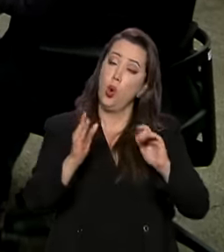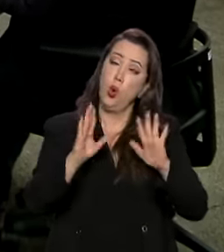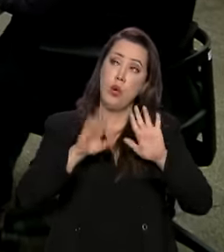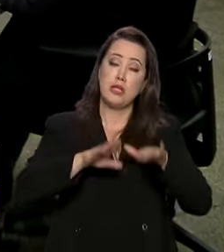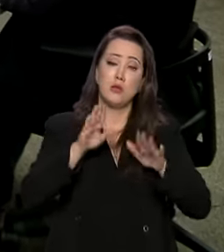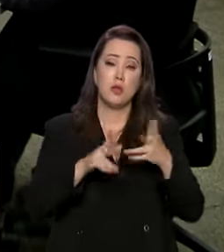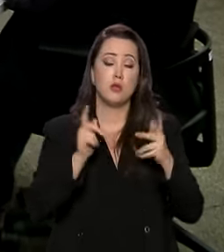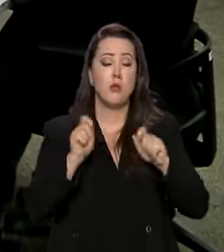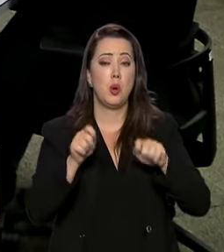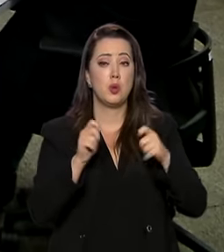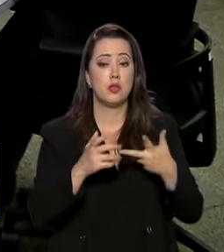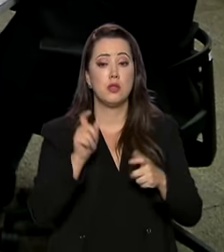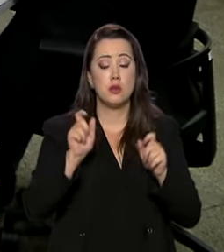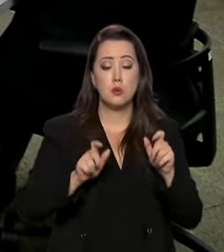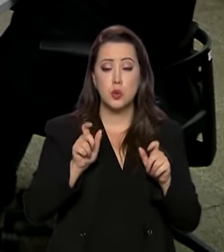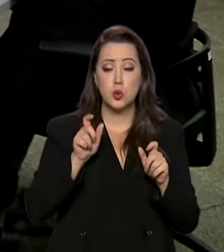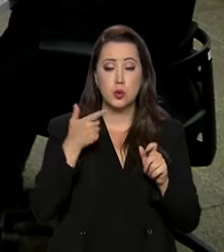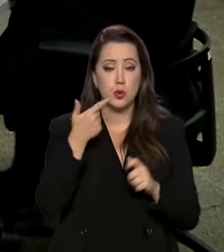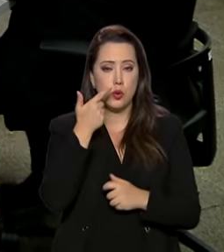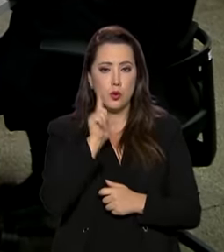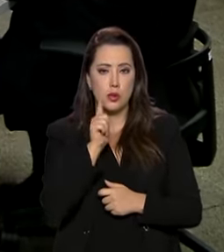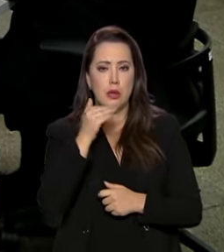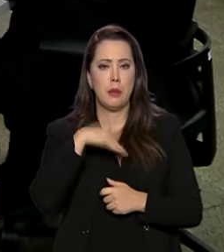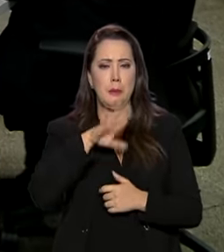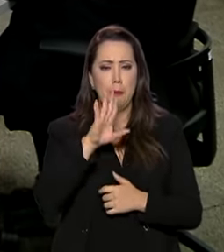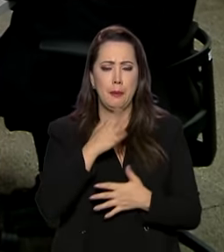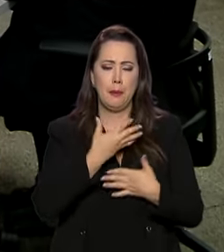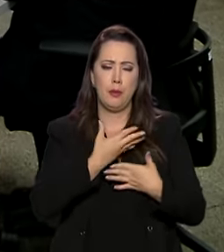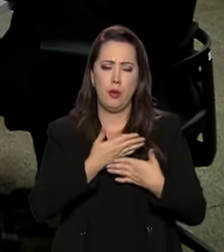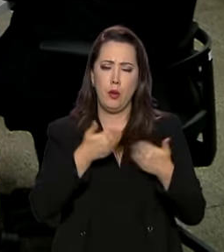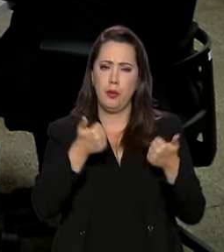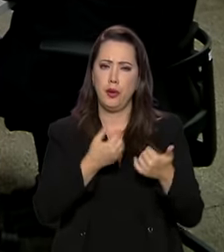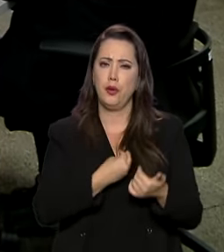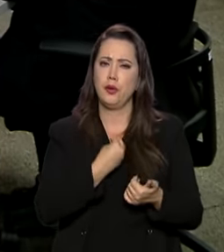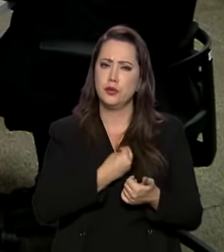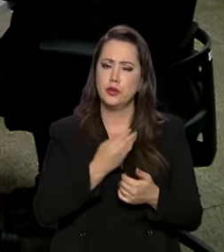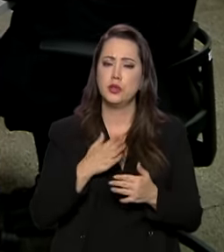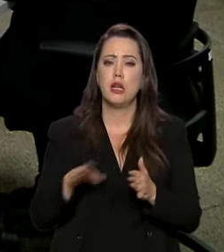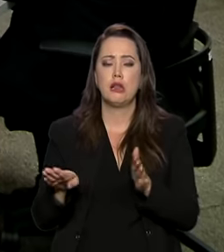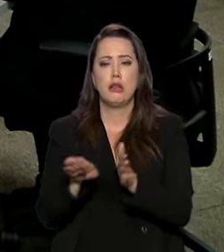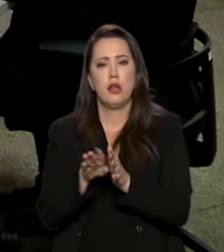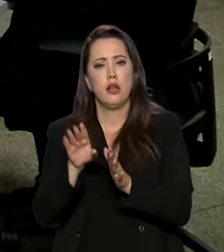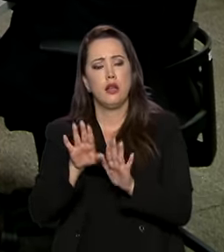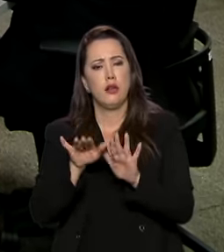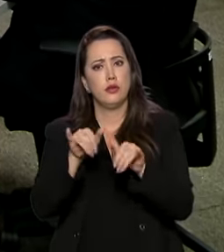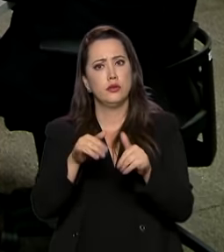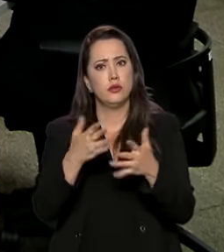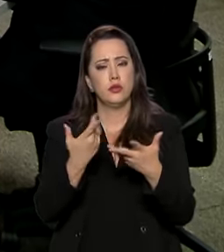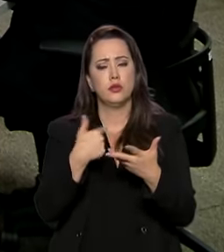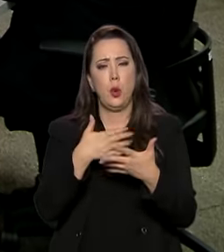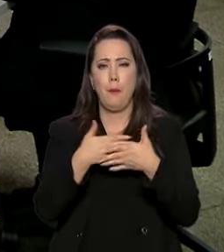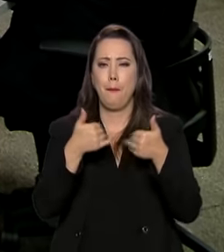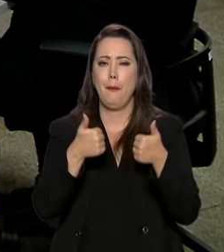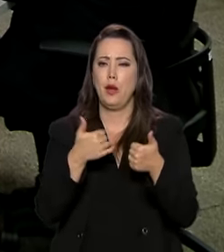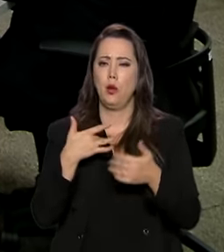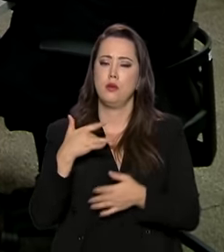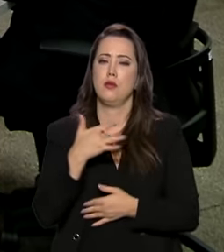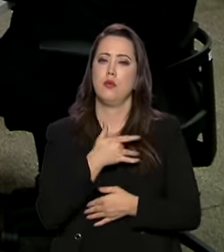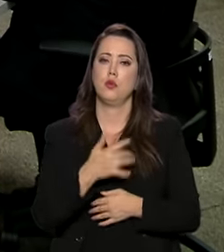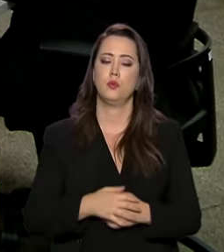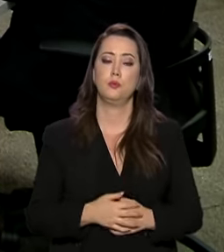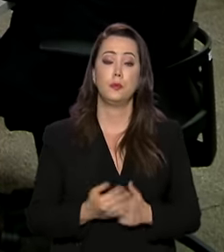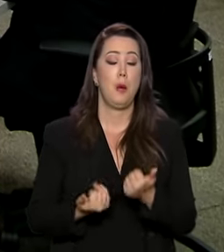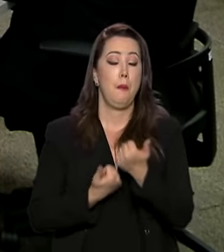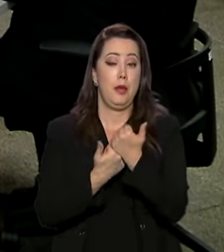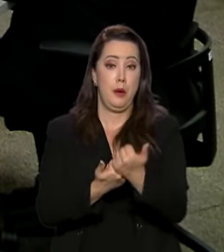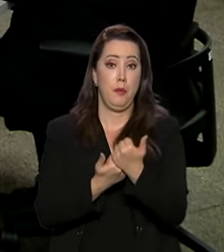feita de uma maneira que o paciente seja mais adequado e cheio nos estágios finais com a condição Clínica melhor para auxiliar o